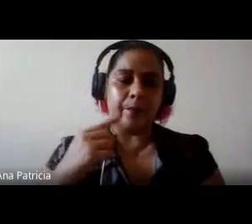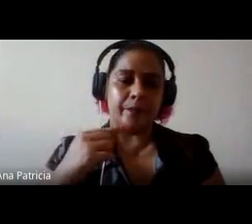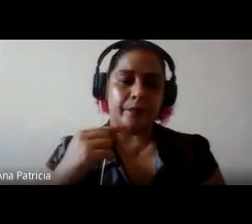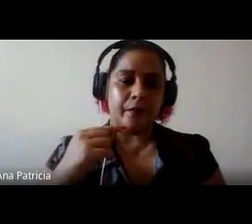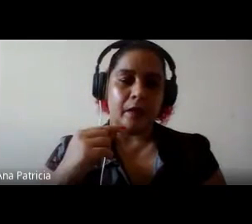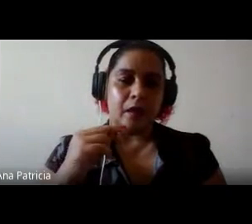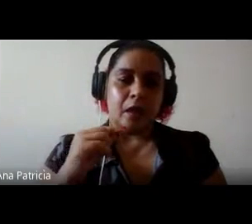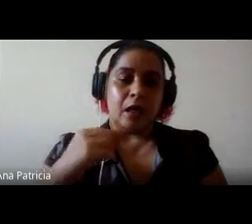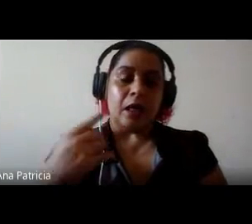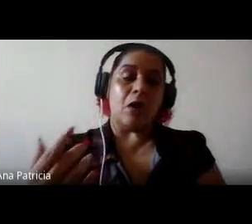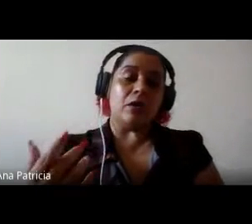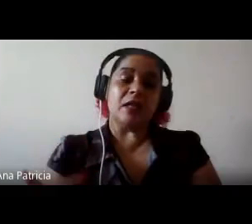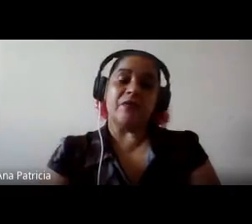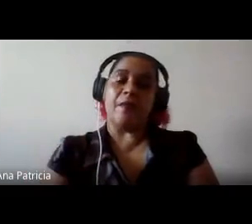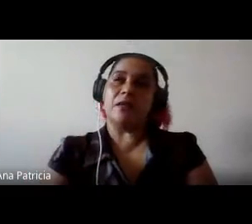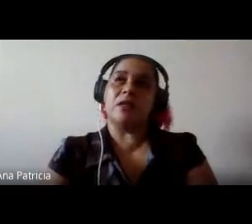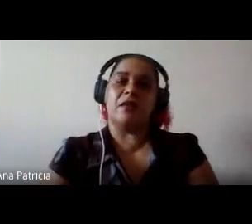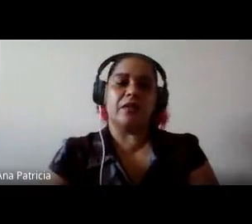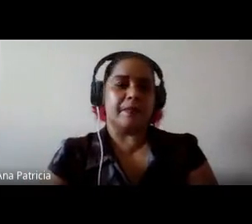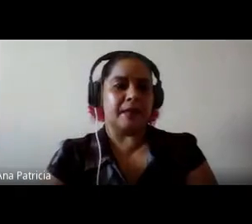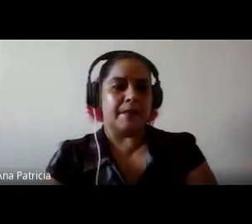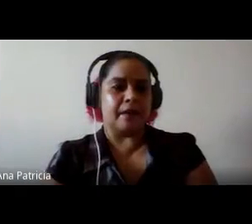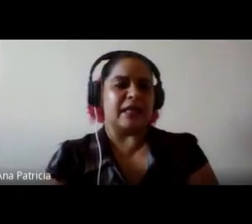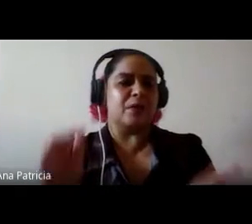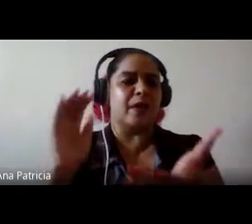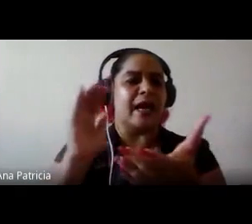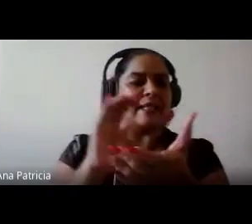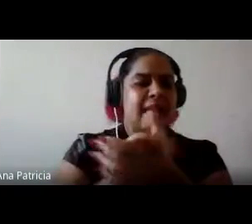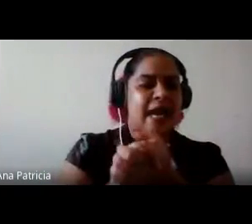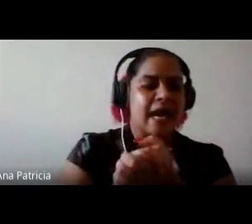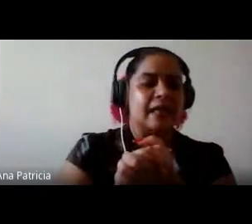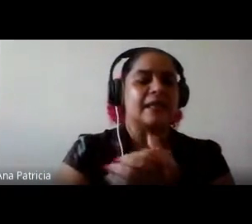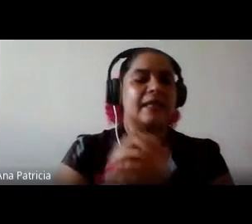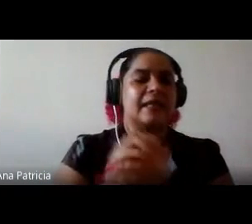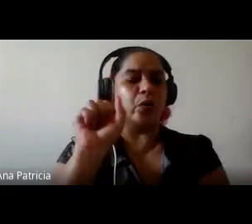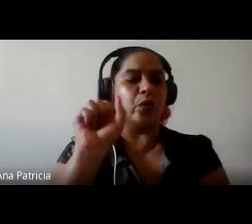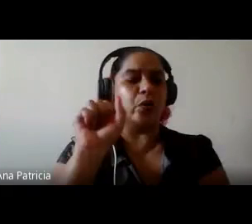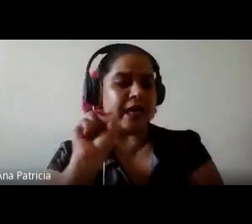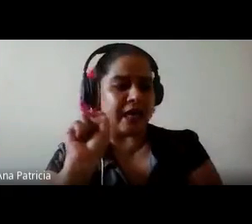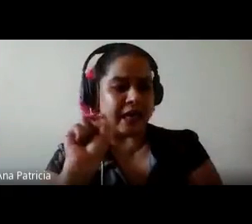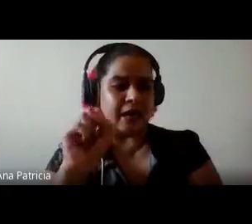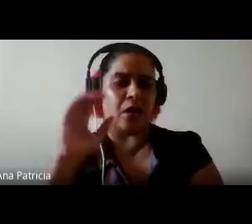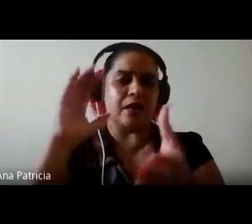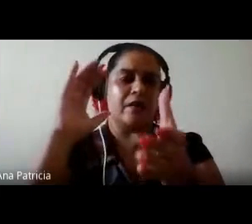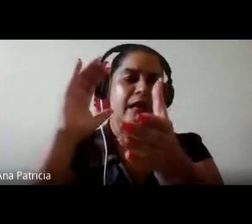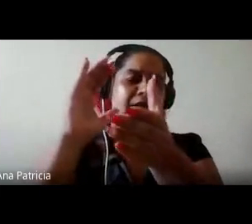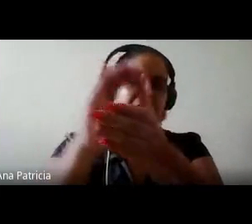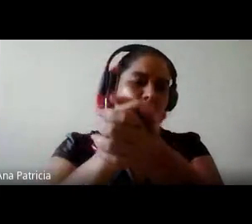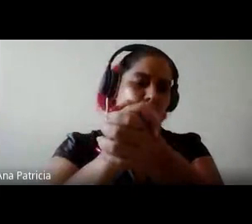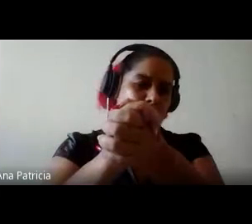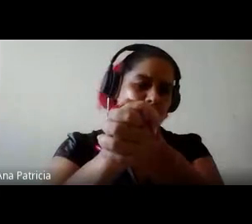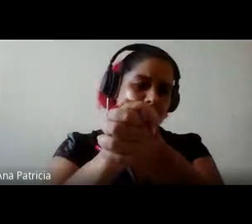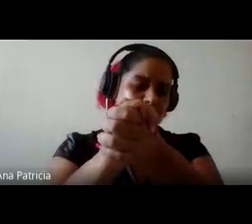legal. E outras informações que você precisa perguntar, se a pessoa é casada, se é solteira. Ó, o sinal de